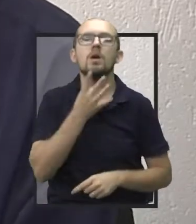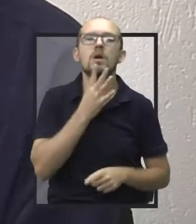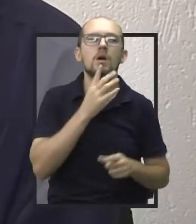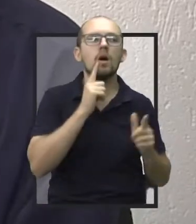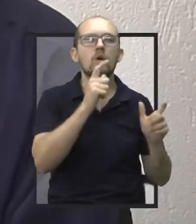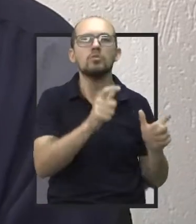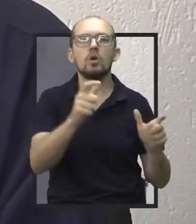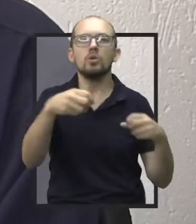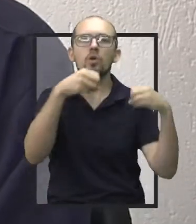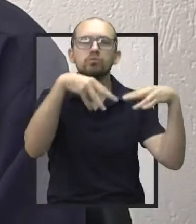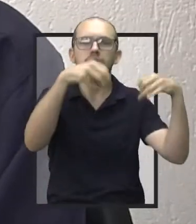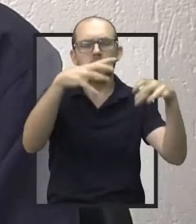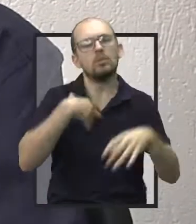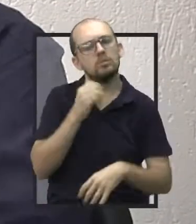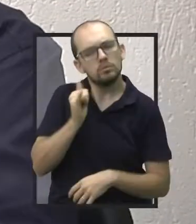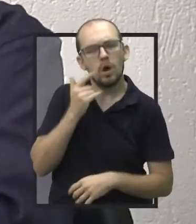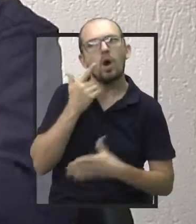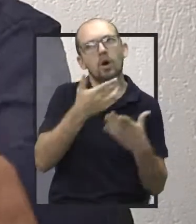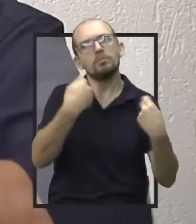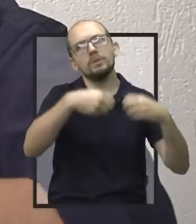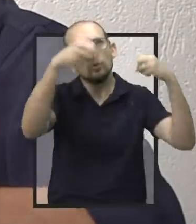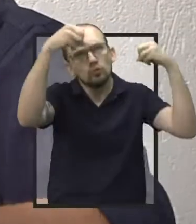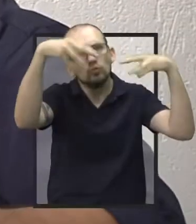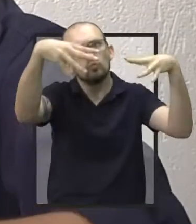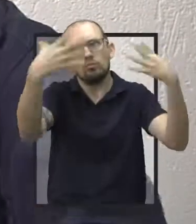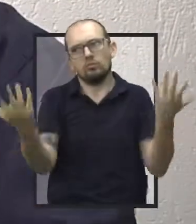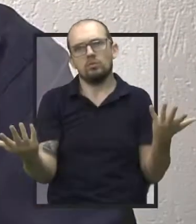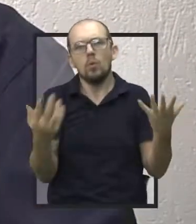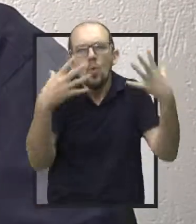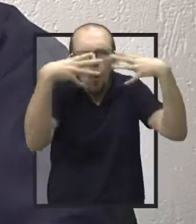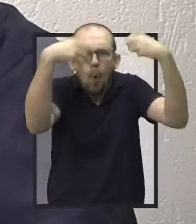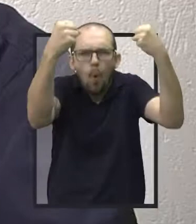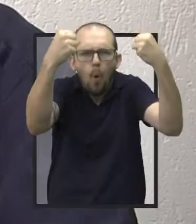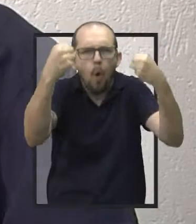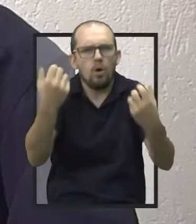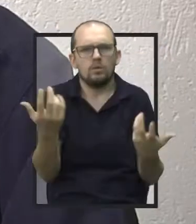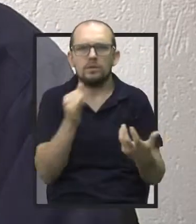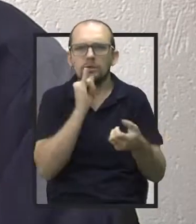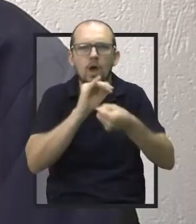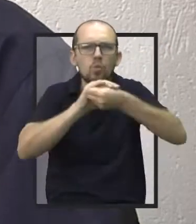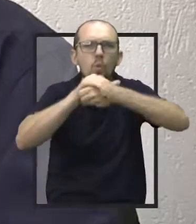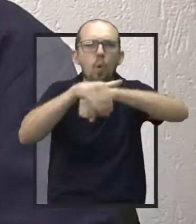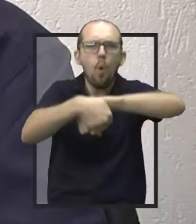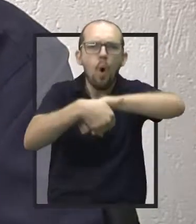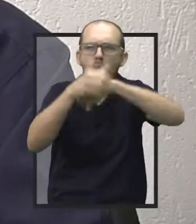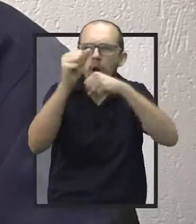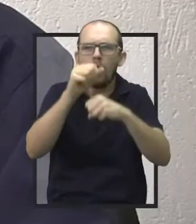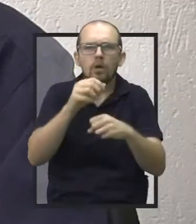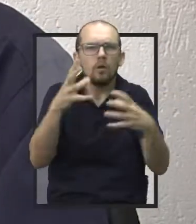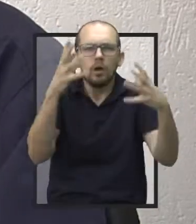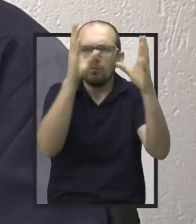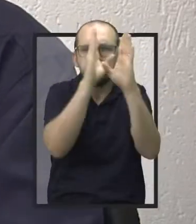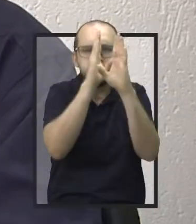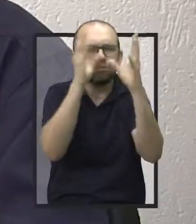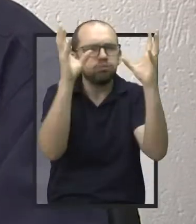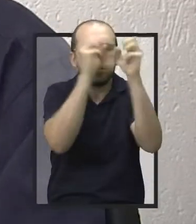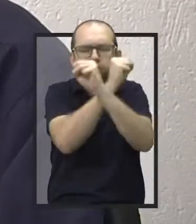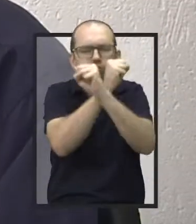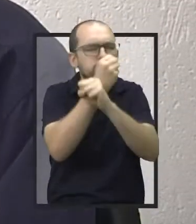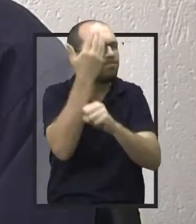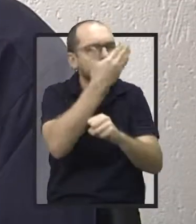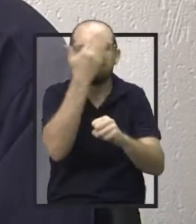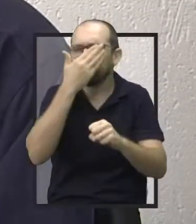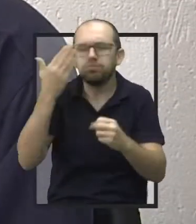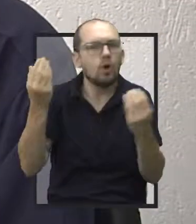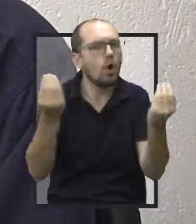de iluminados pelo fato de muita gente passar por ali inclusive no período noturno ea gente preocupado com a segurança dessas pessoas